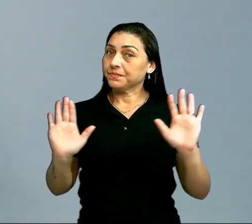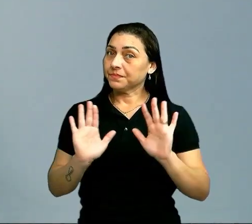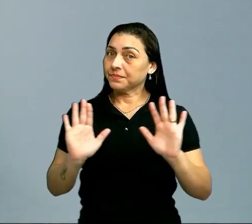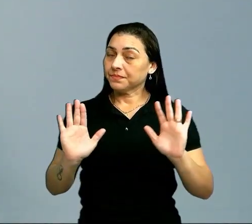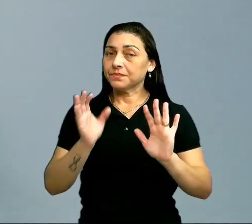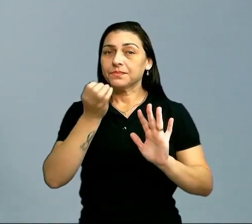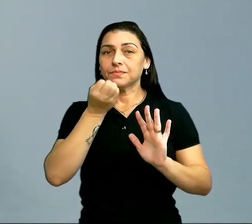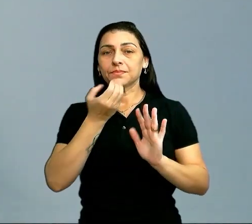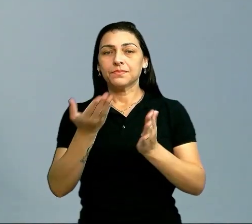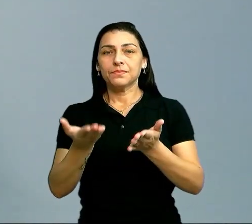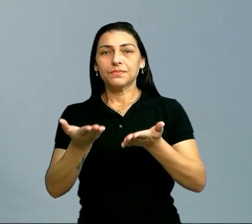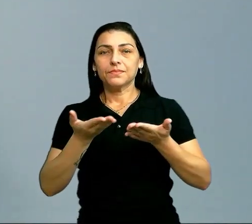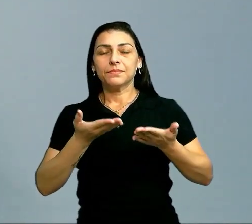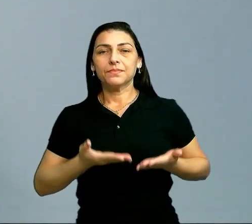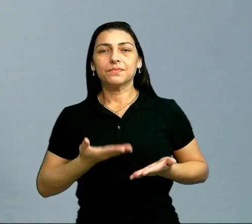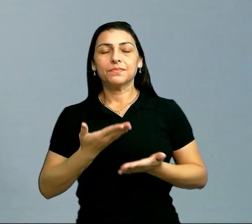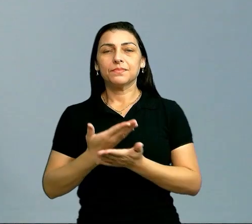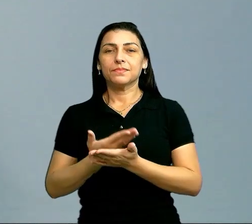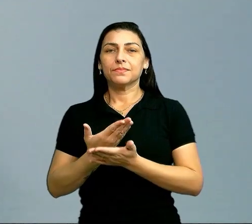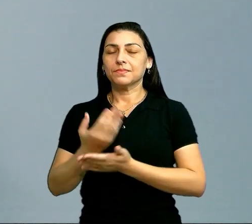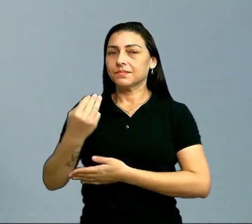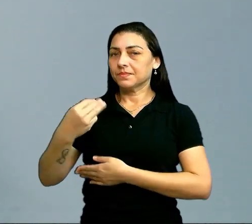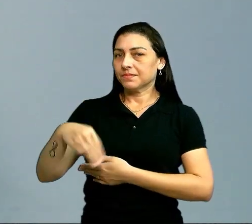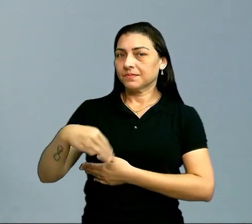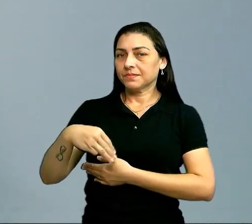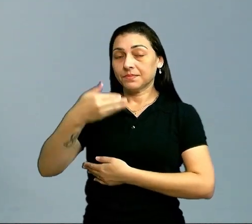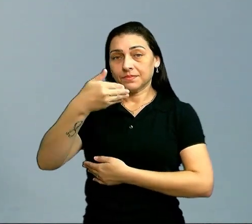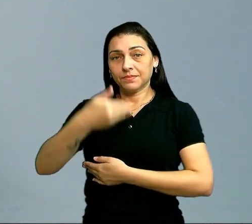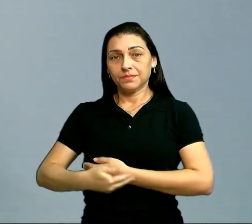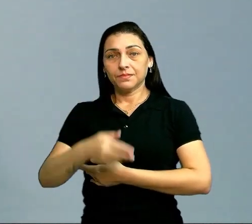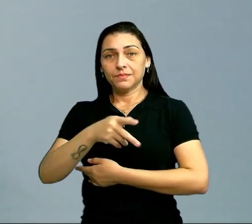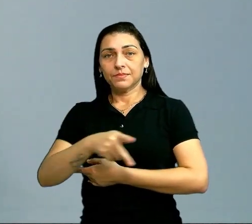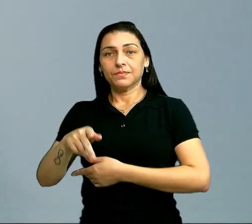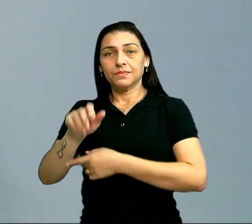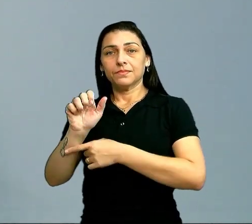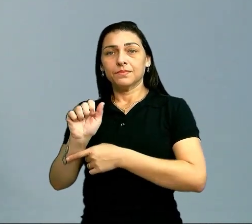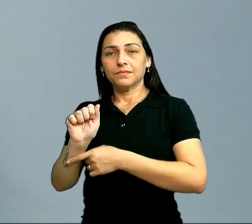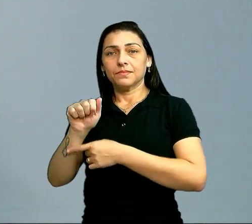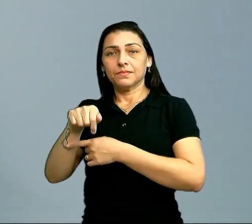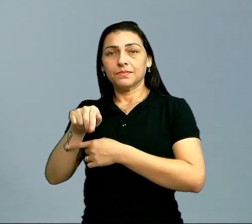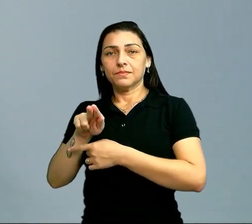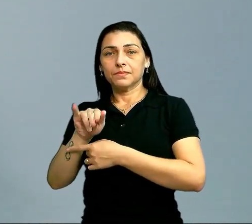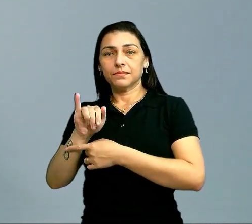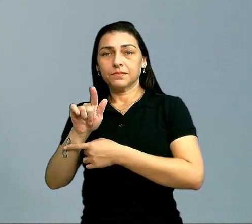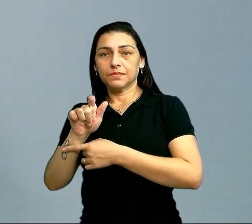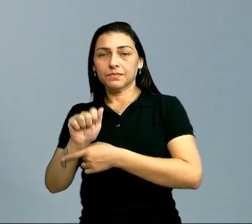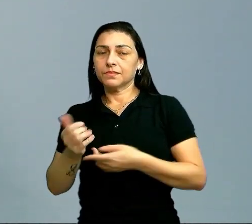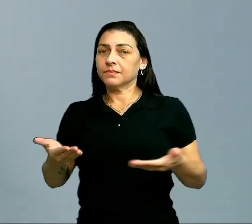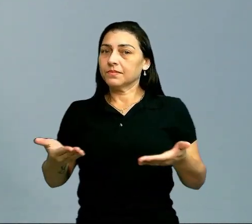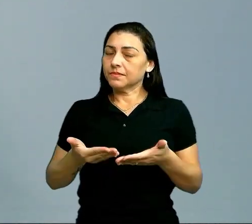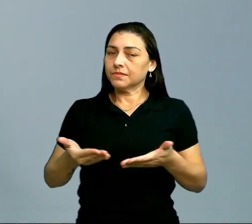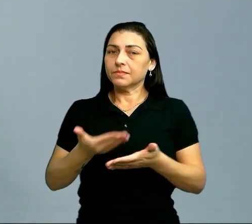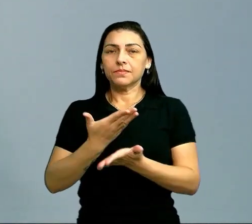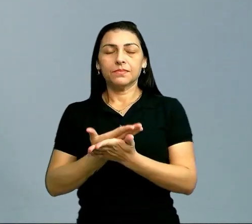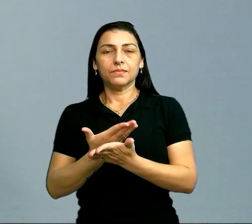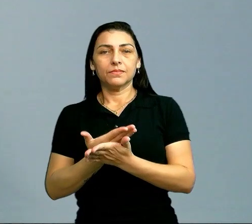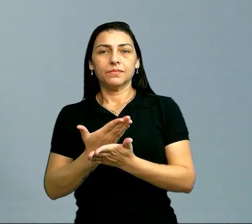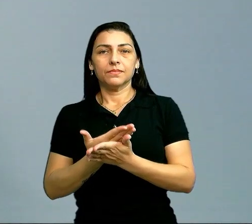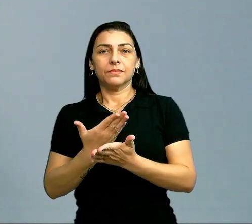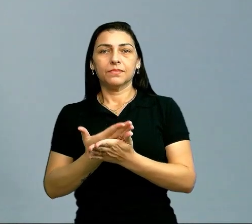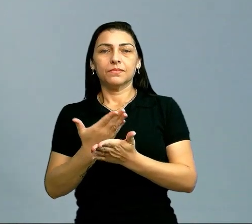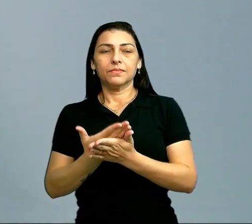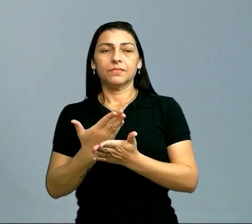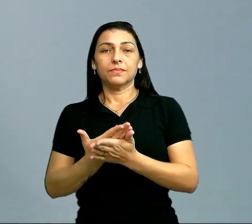Olá, seja muito bem-vindo a mais uma aula de matemática. Eu sou o professor Áquila e hoje nós estudaremos